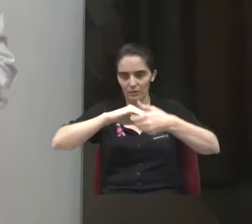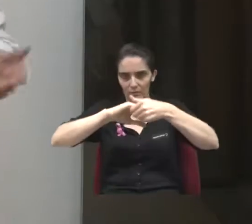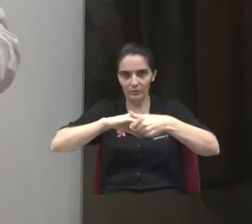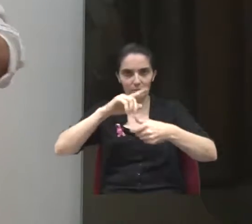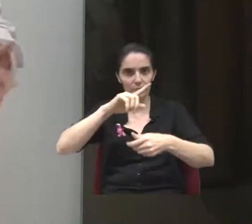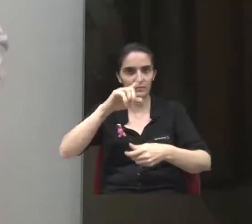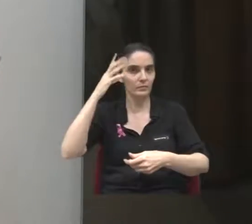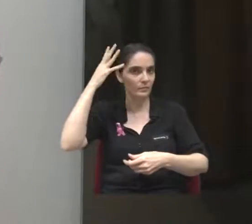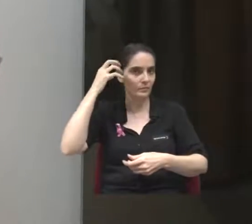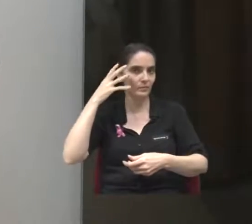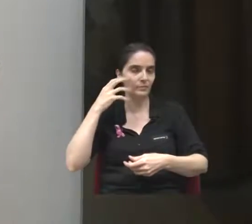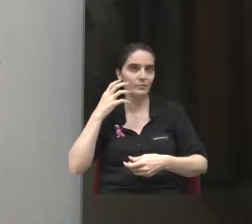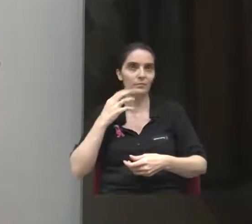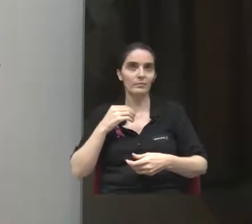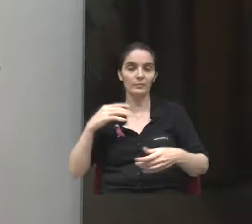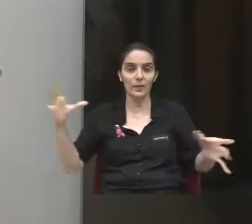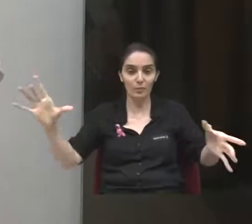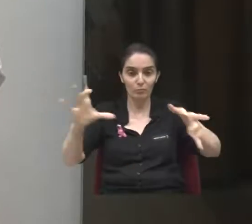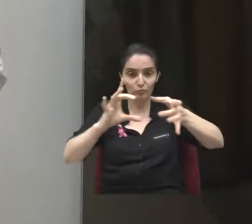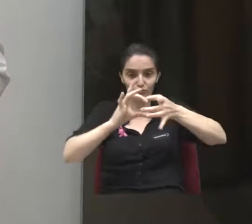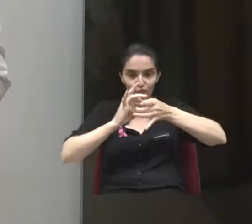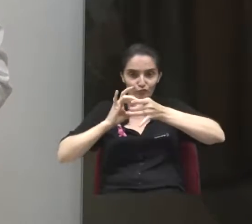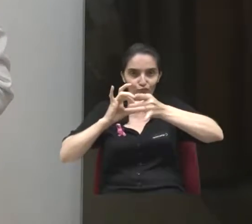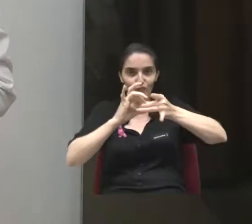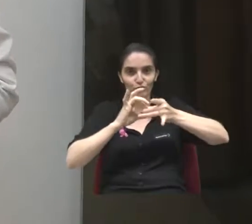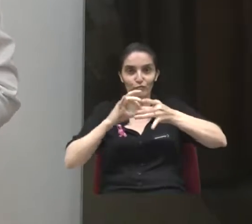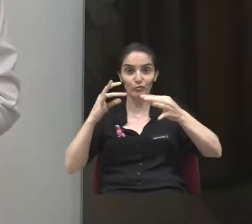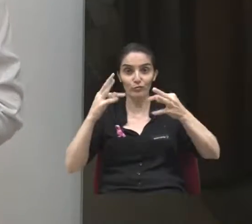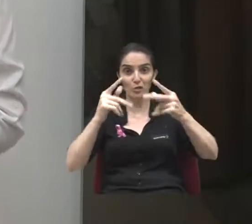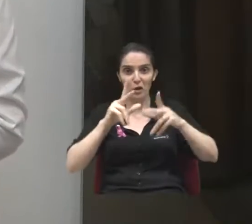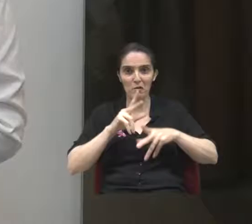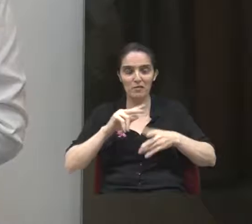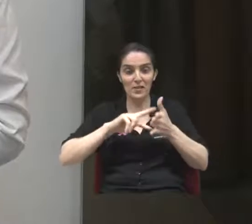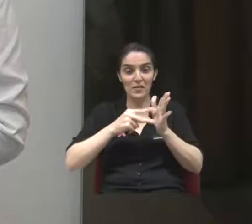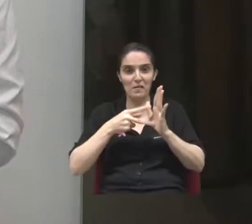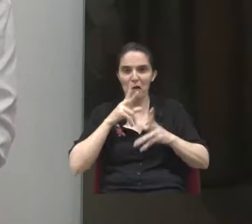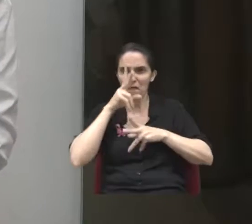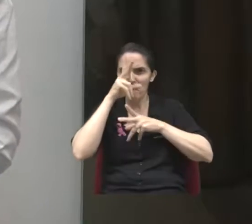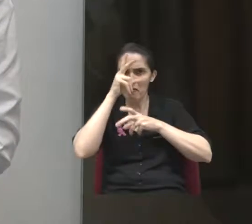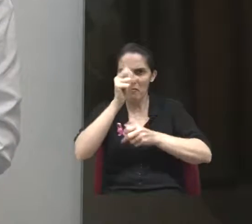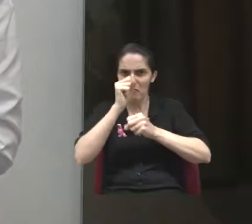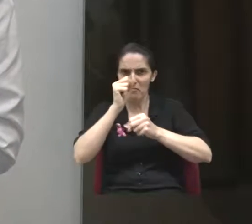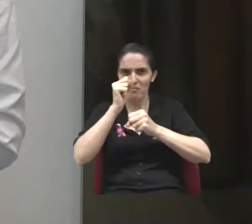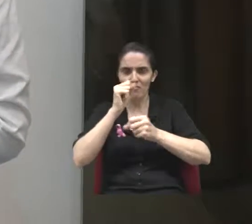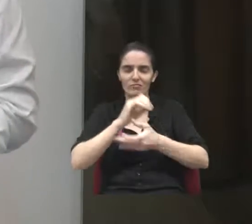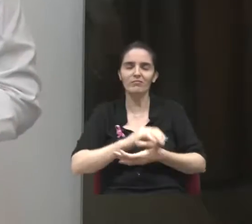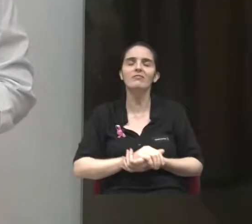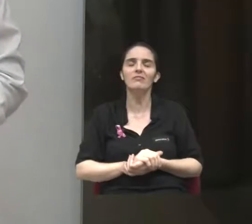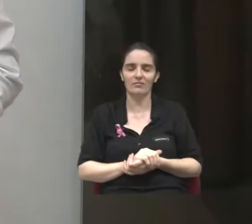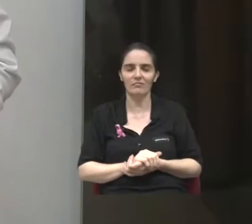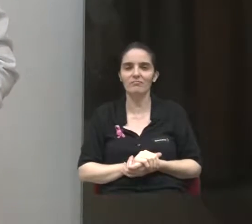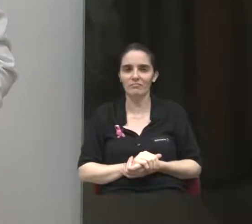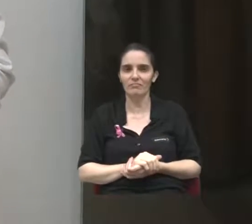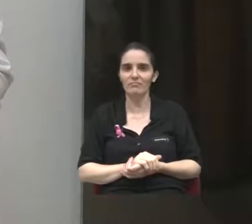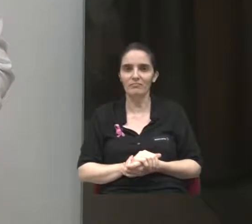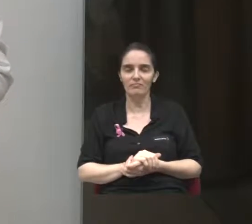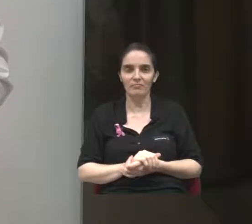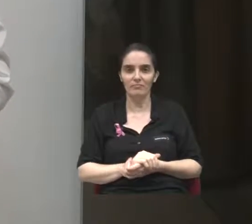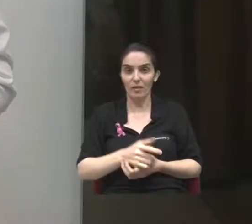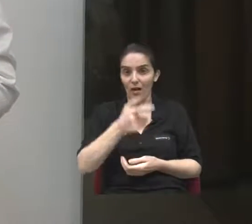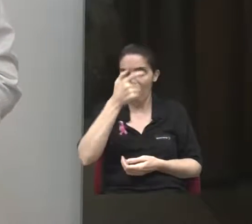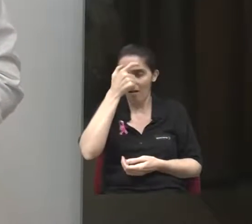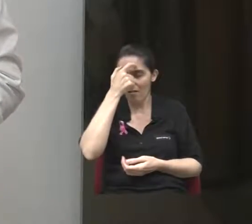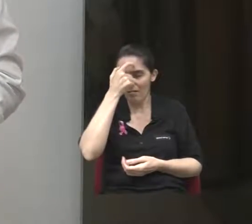que juntos somos mais fortes nessa busca por uma conscientização